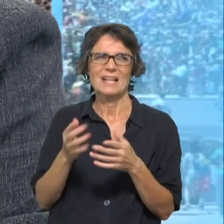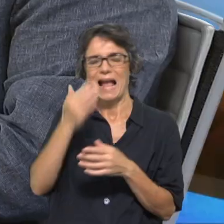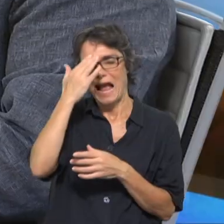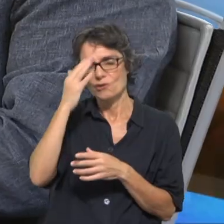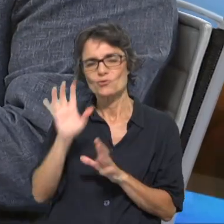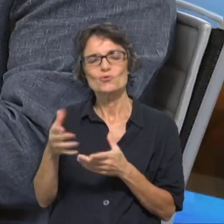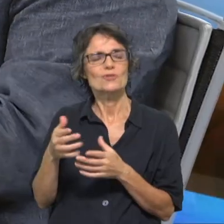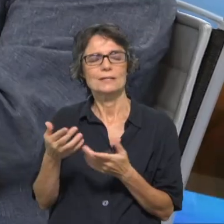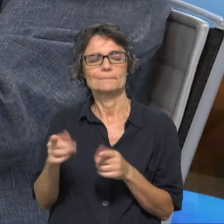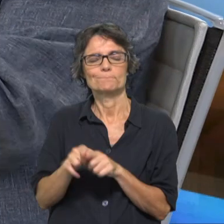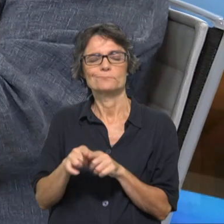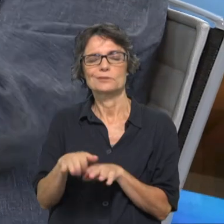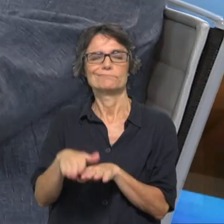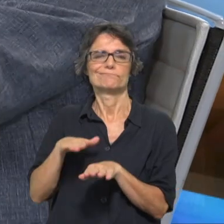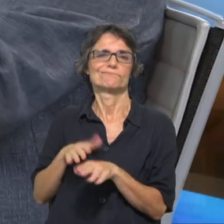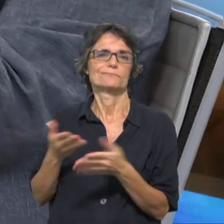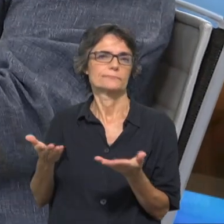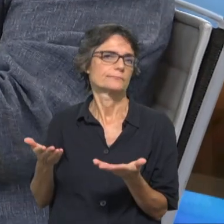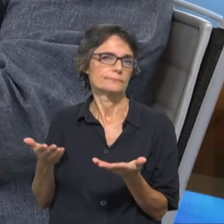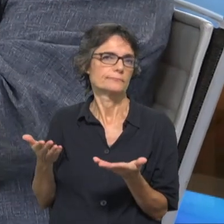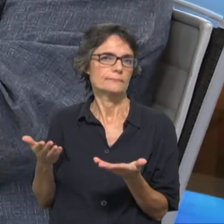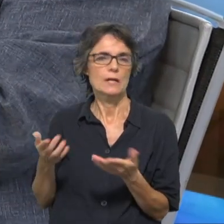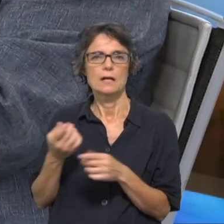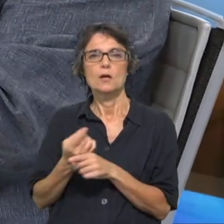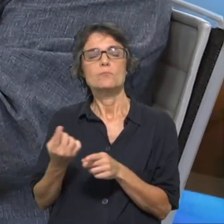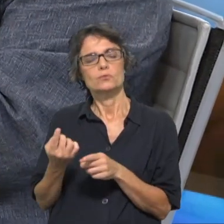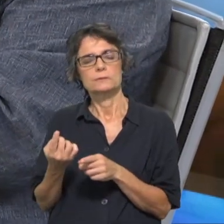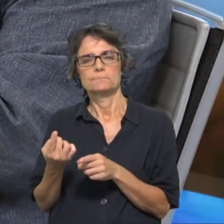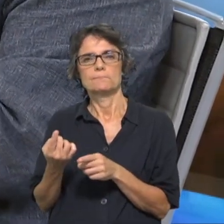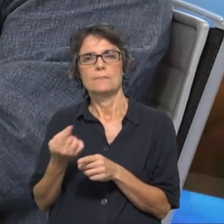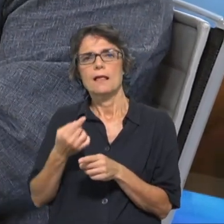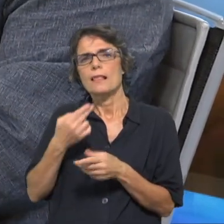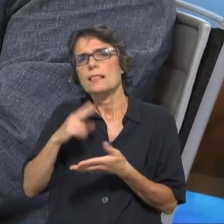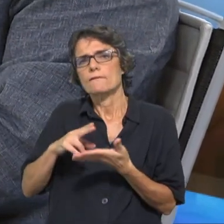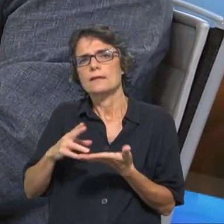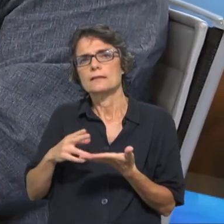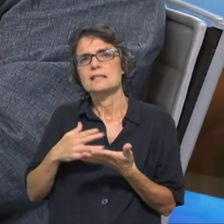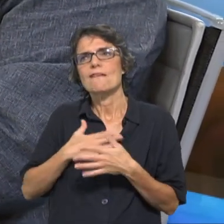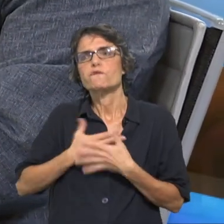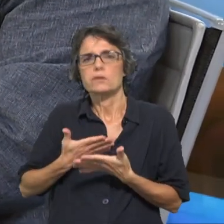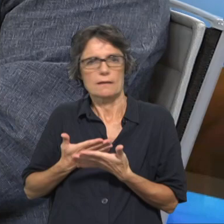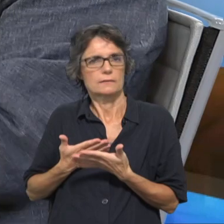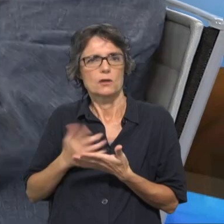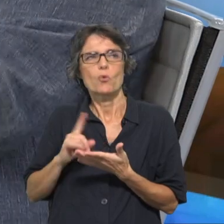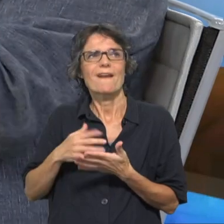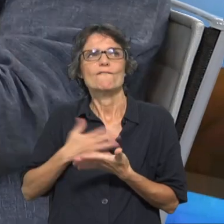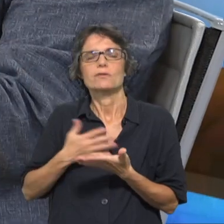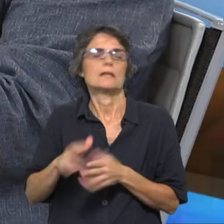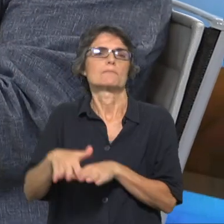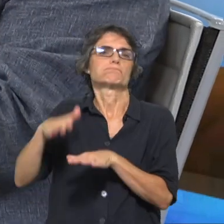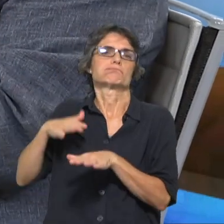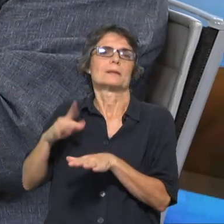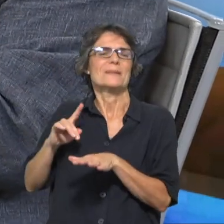dado um passo atrás para tal, com muitas intencionalidades, não necessariamente recuar. Foi dado um passo atrás para perceber